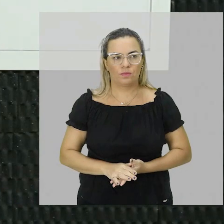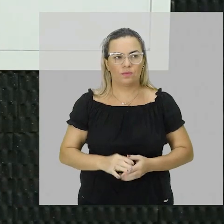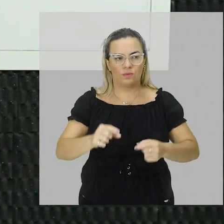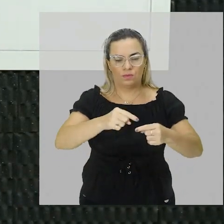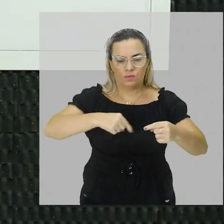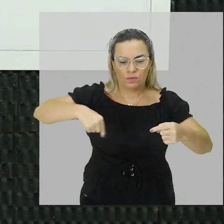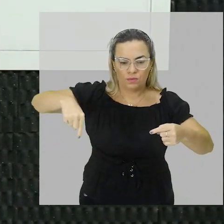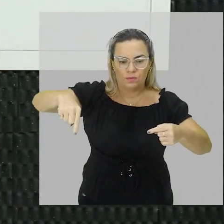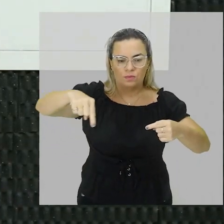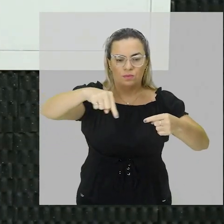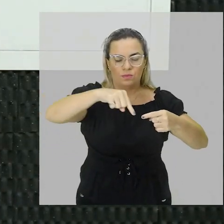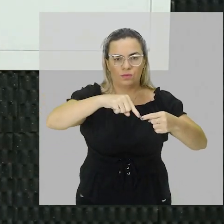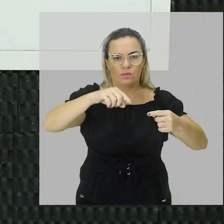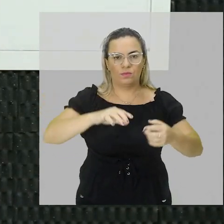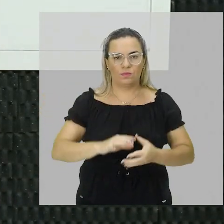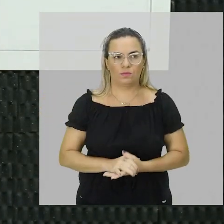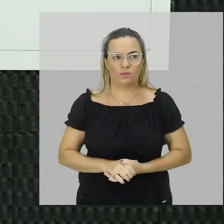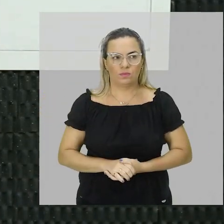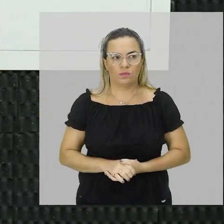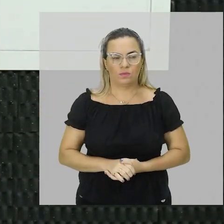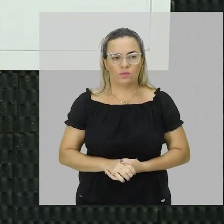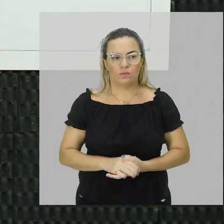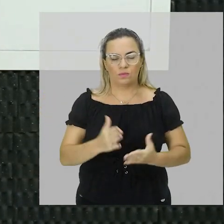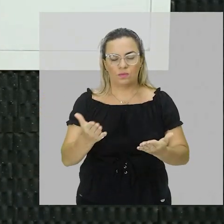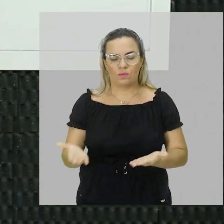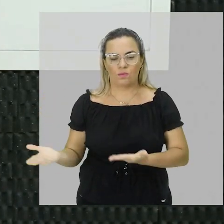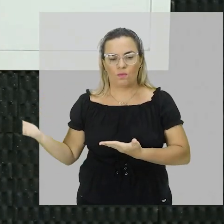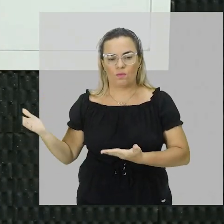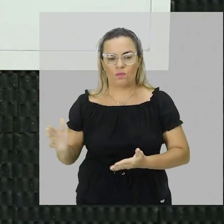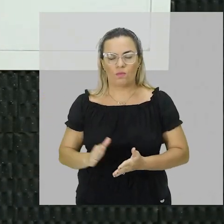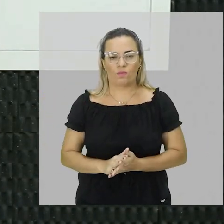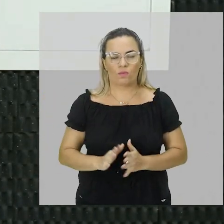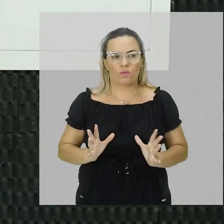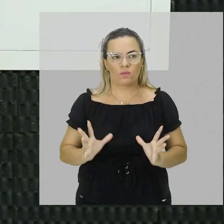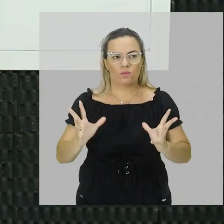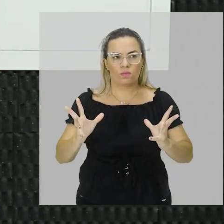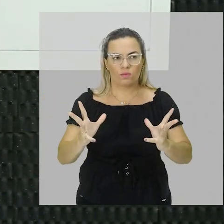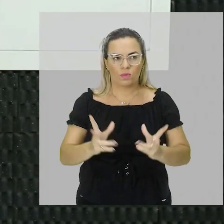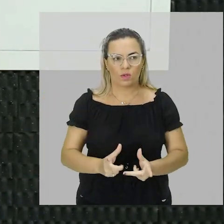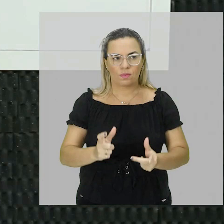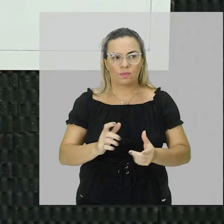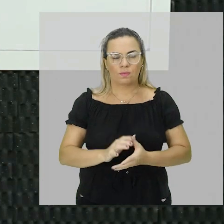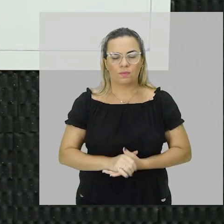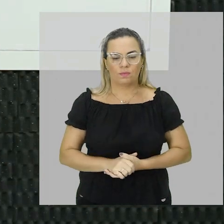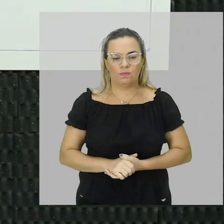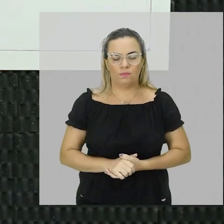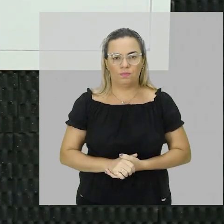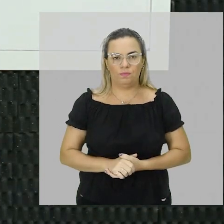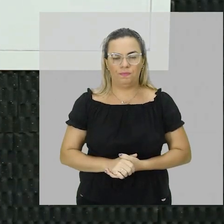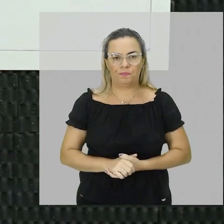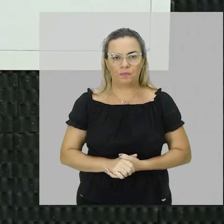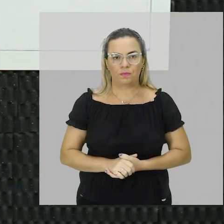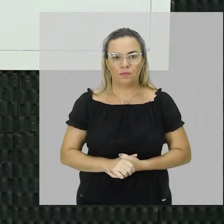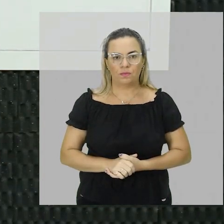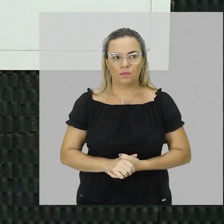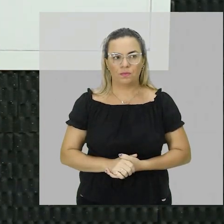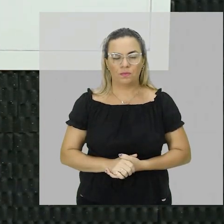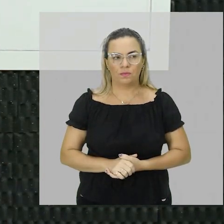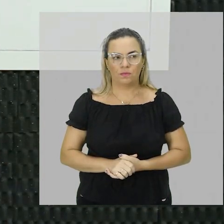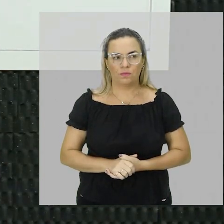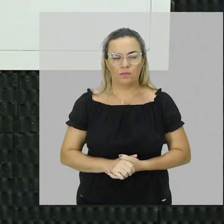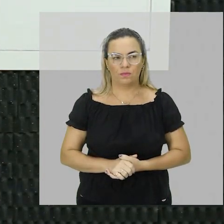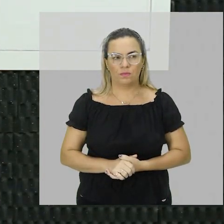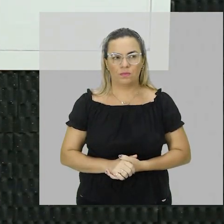né? Uma circunferência, para ela dar uma volta completa, ok? A gente tem que